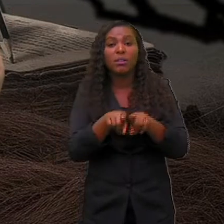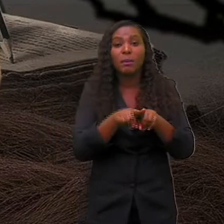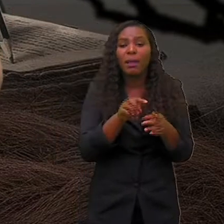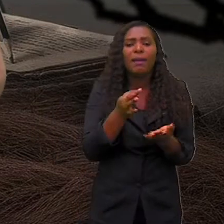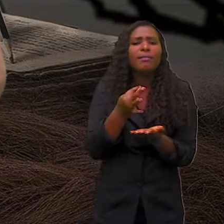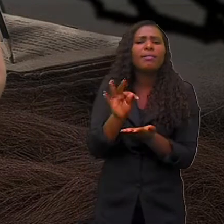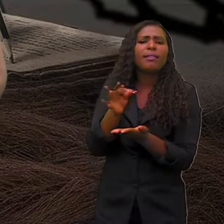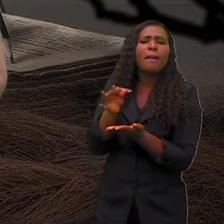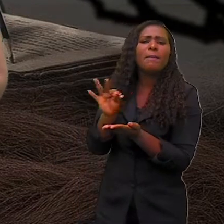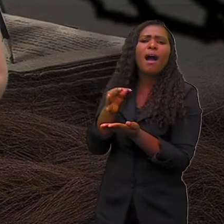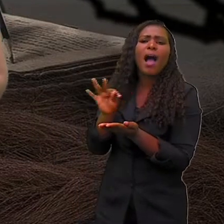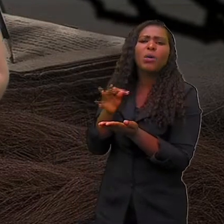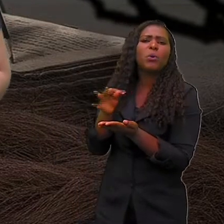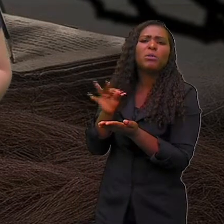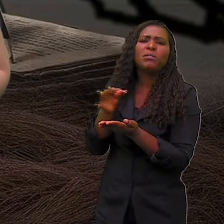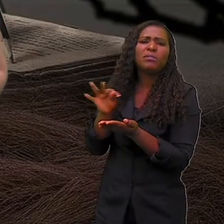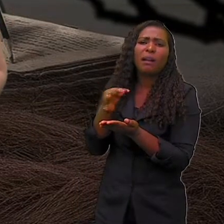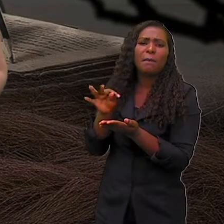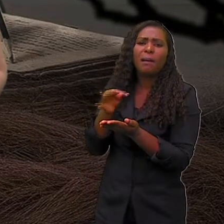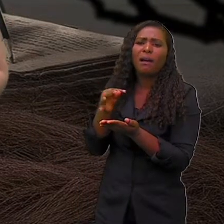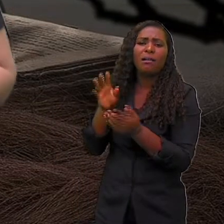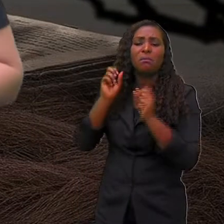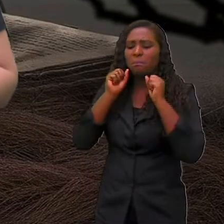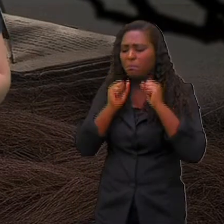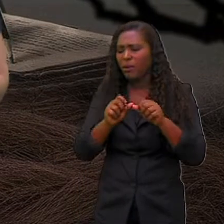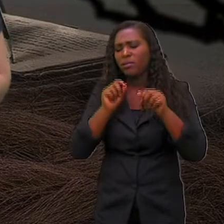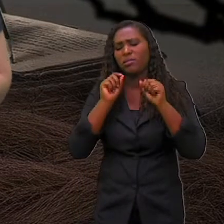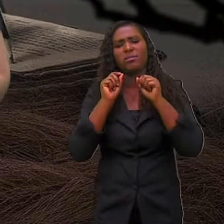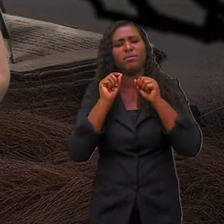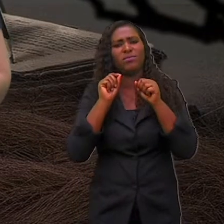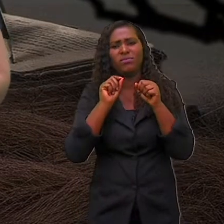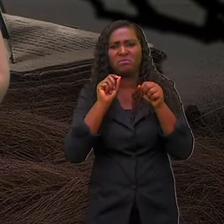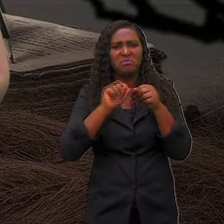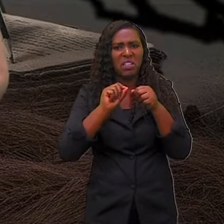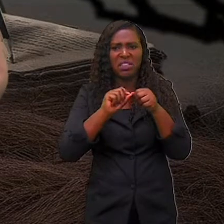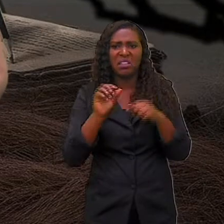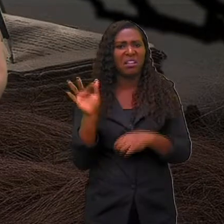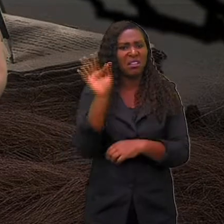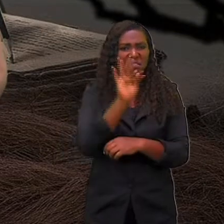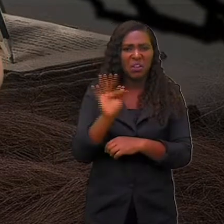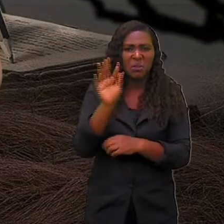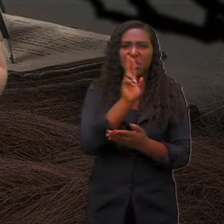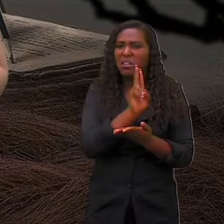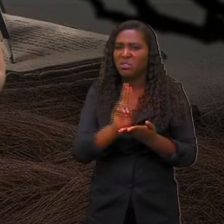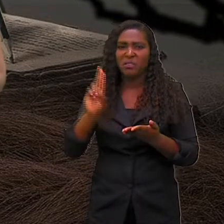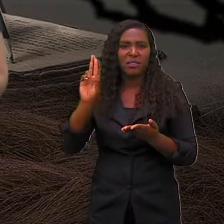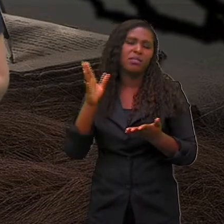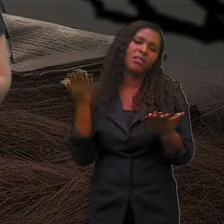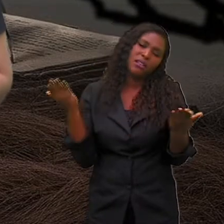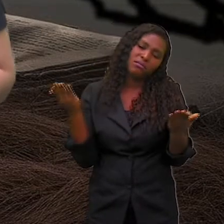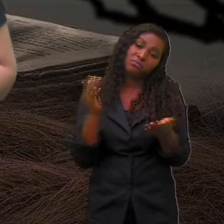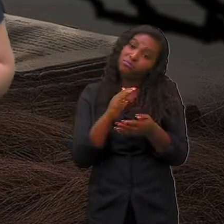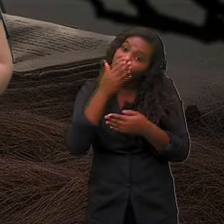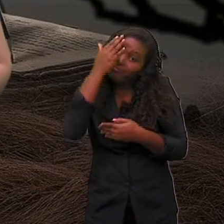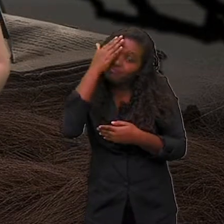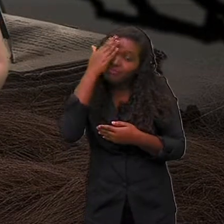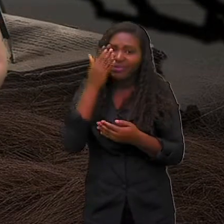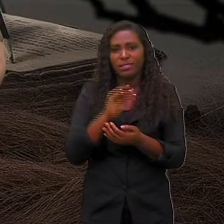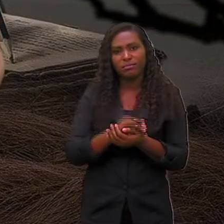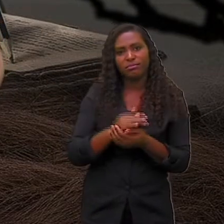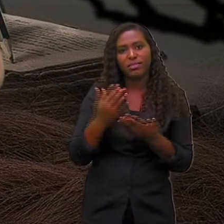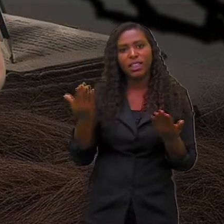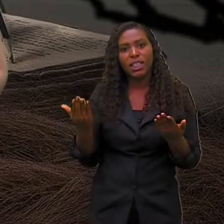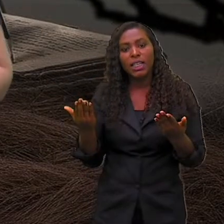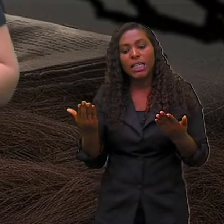é? Eu posso escrever uma notícia, que é aí um texto jornalístico. E a essas funções